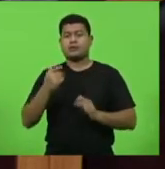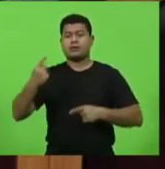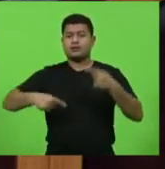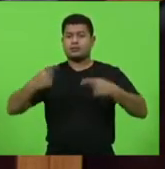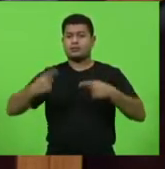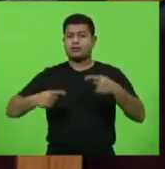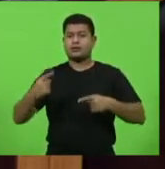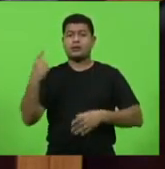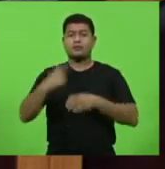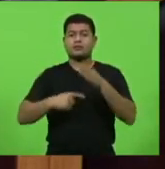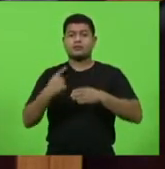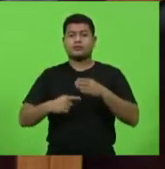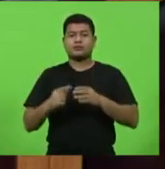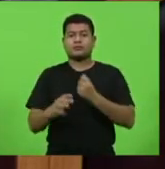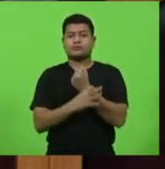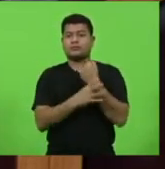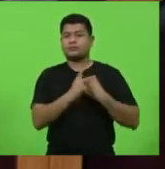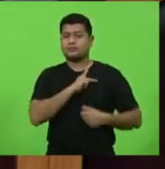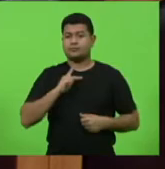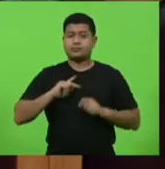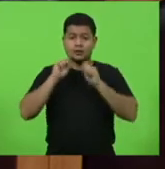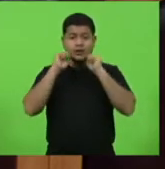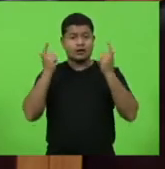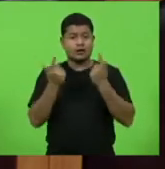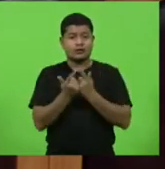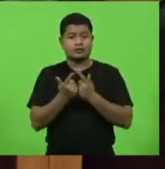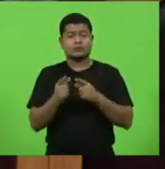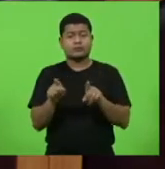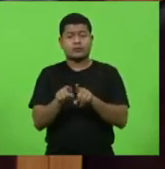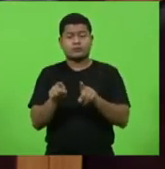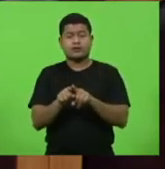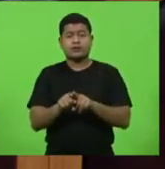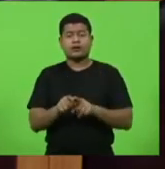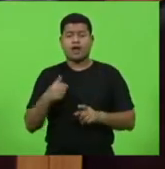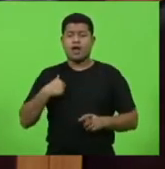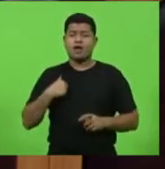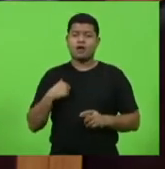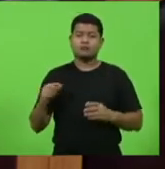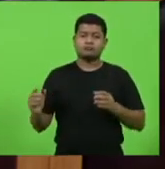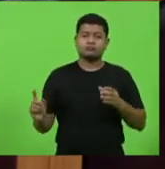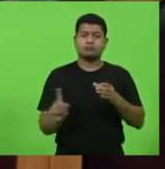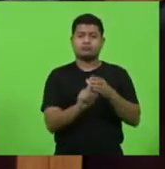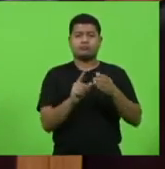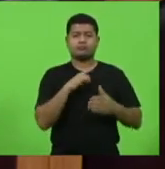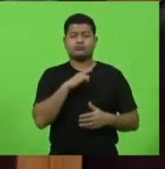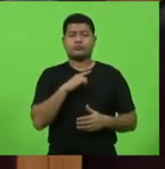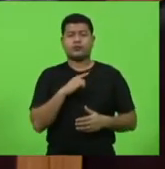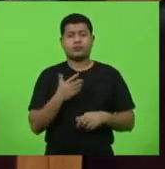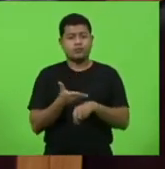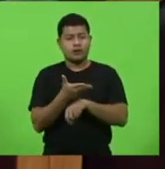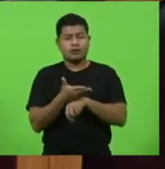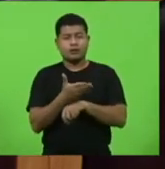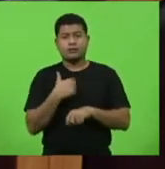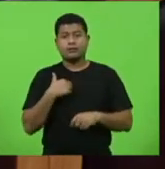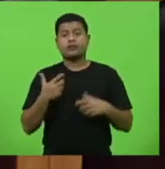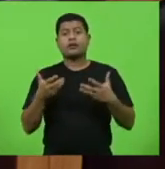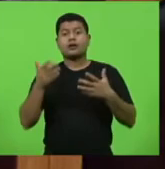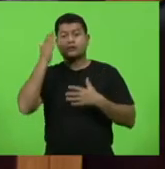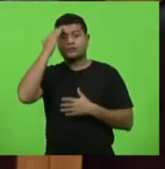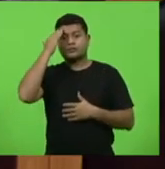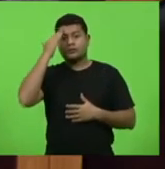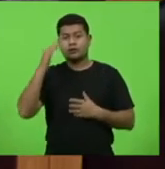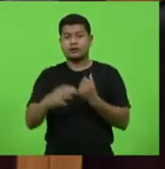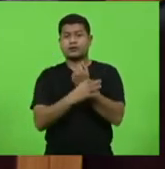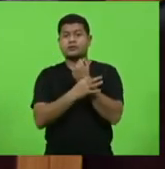de Segurança Pública da Assembleia Legislativa, comissão do qual faço parte. Queremos saber da segurança nas escolas de segurança de